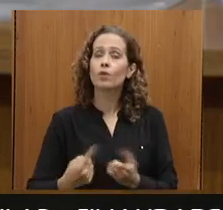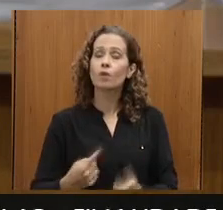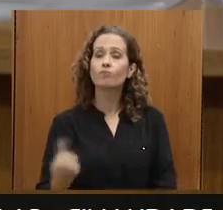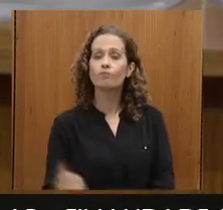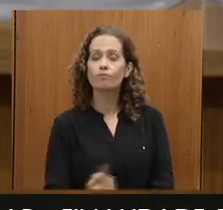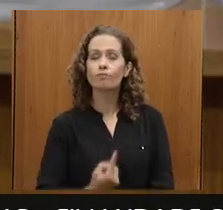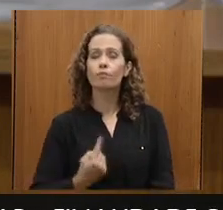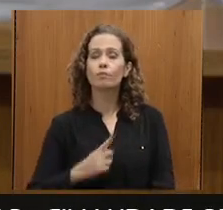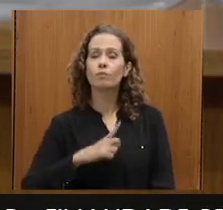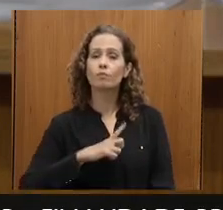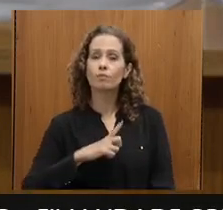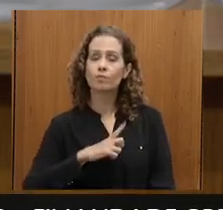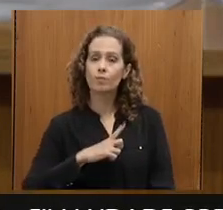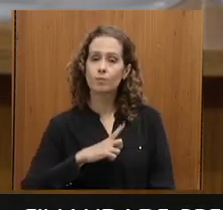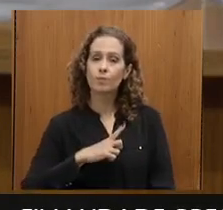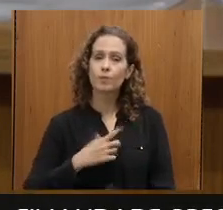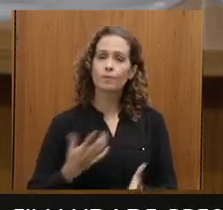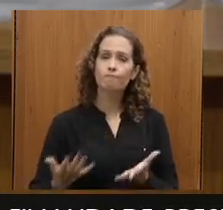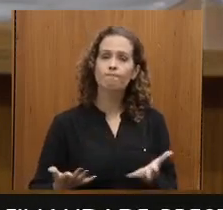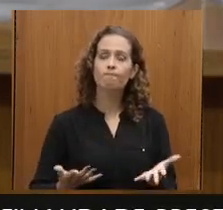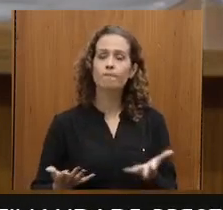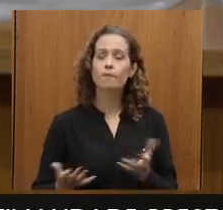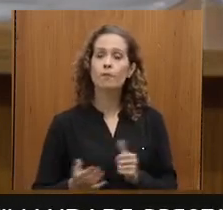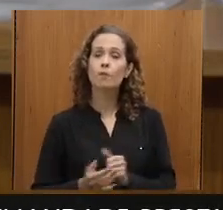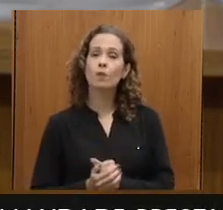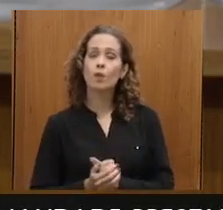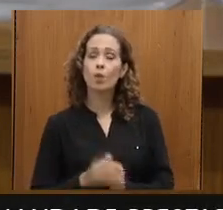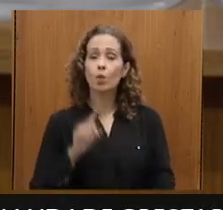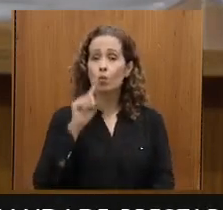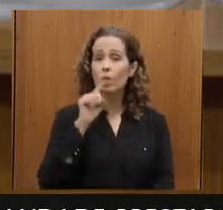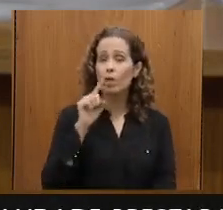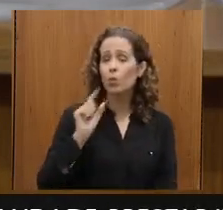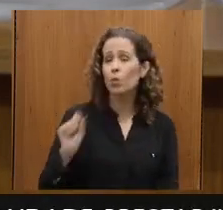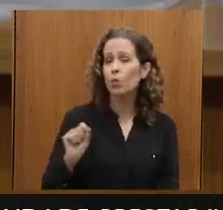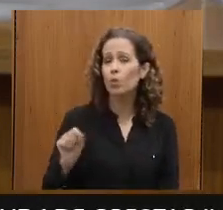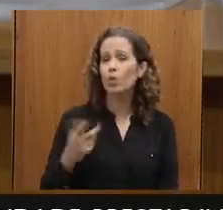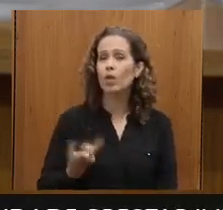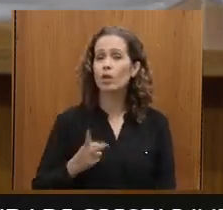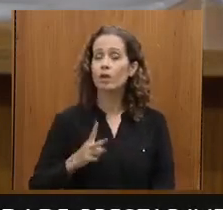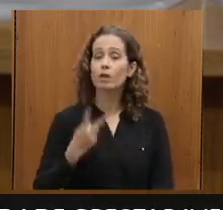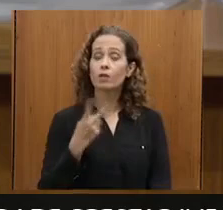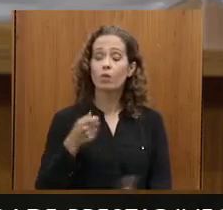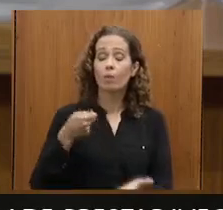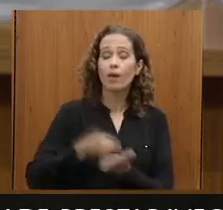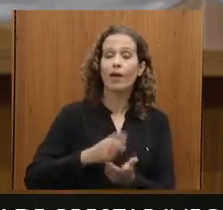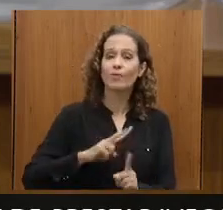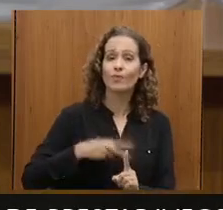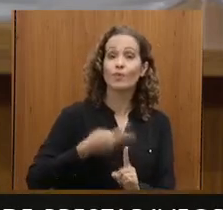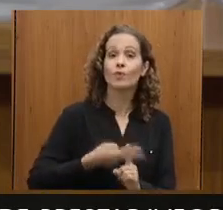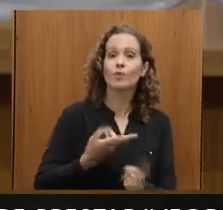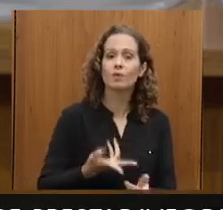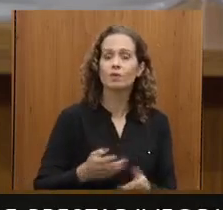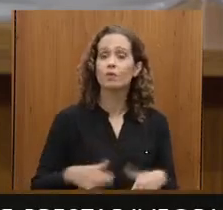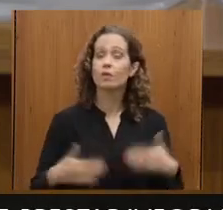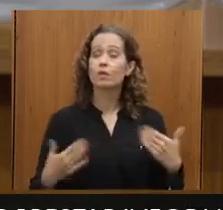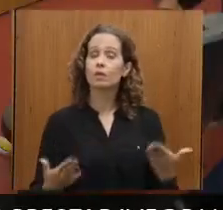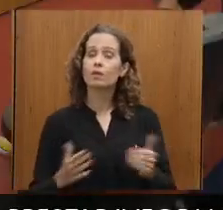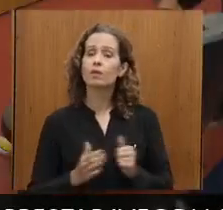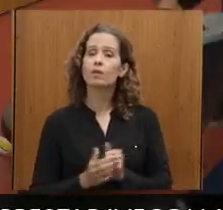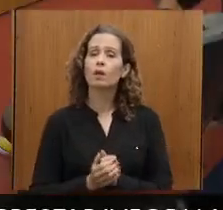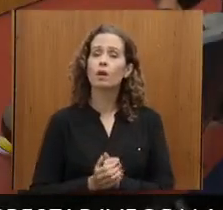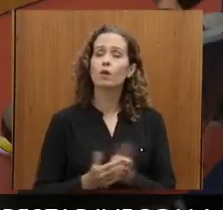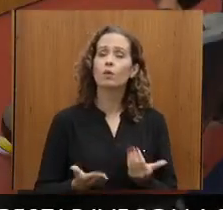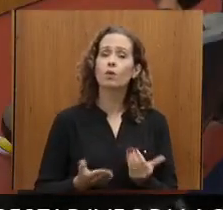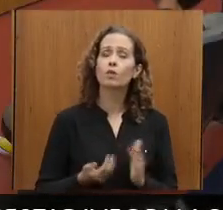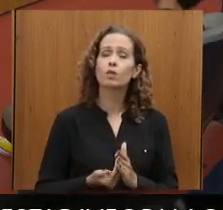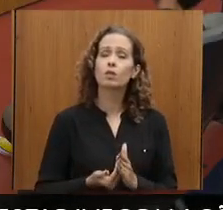gente tem o risco de um eventual duplo pagamento. Então, nós extirpamos da base de